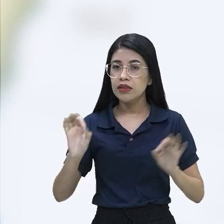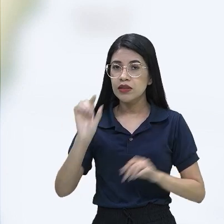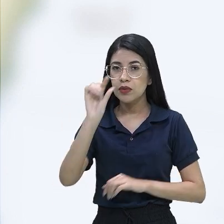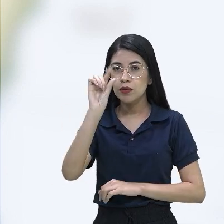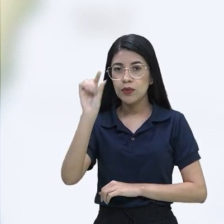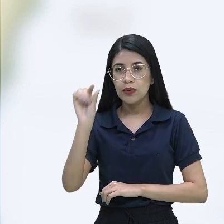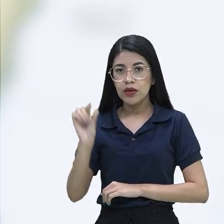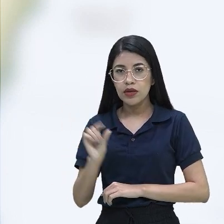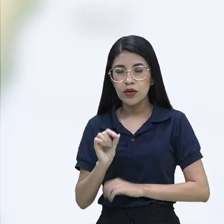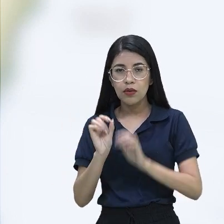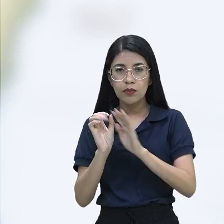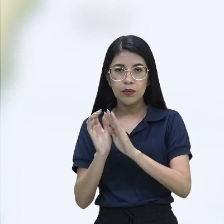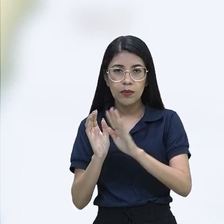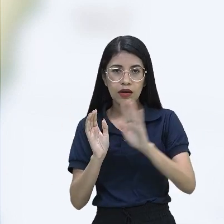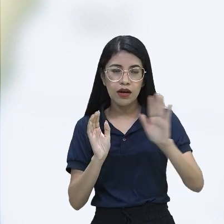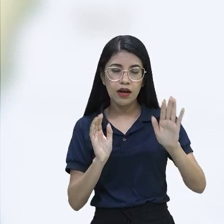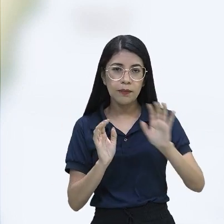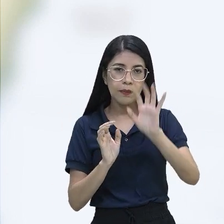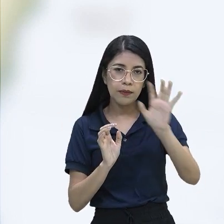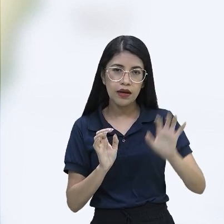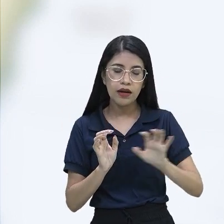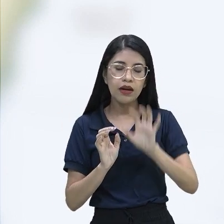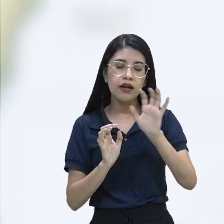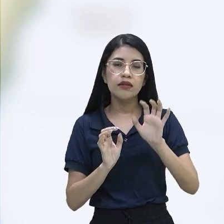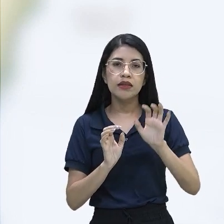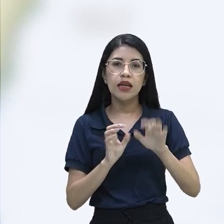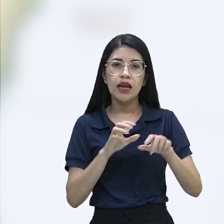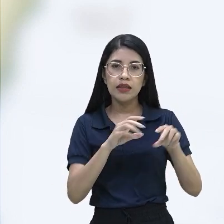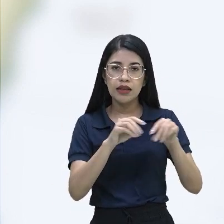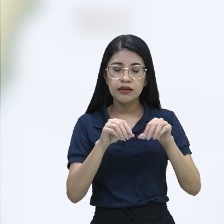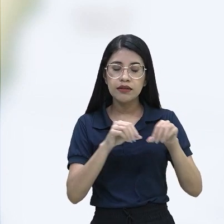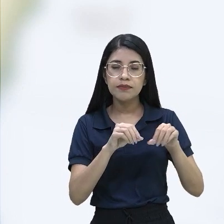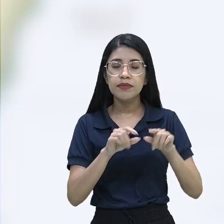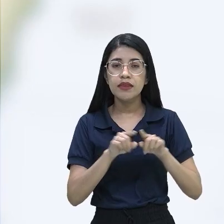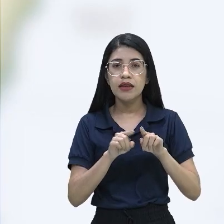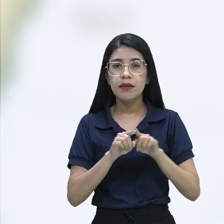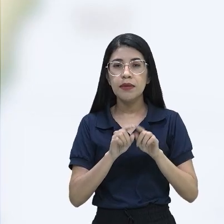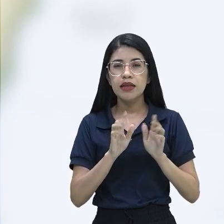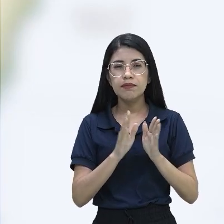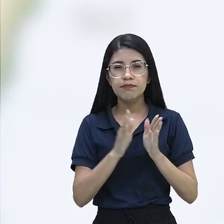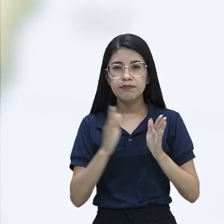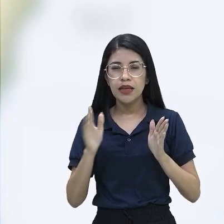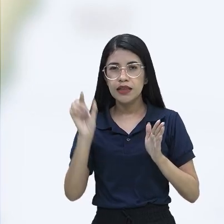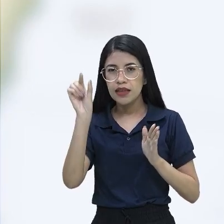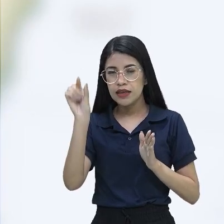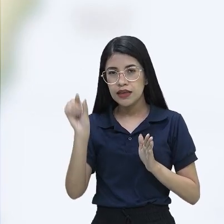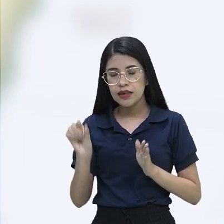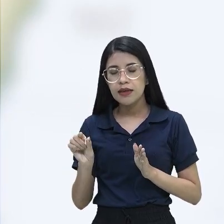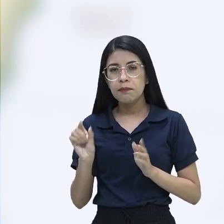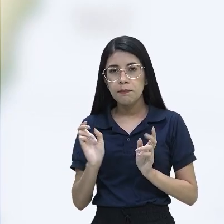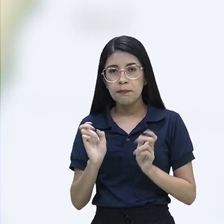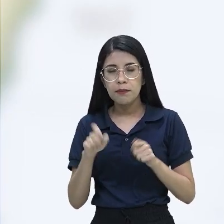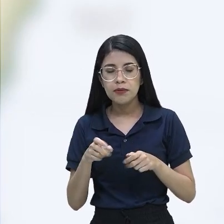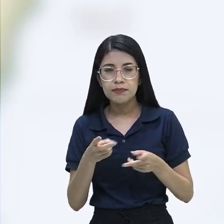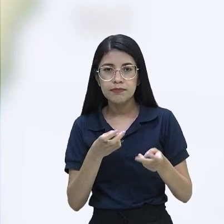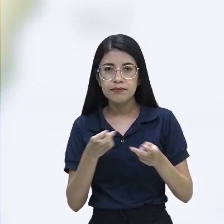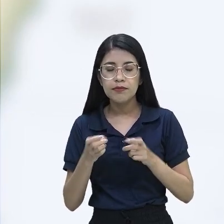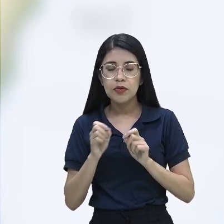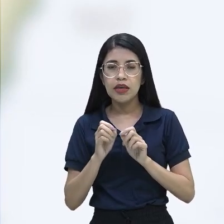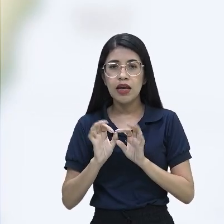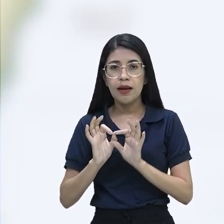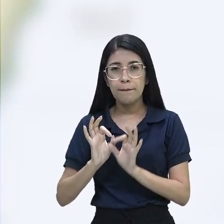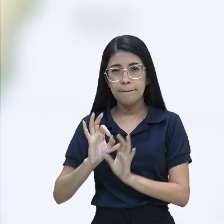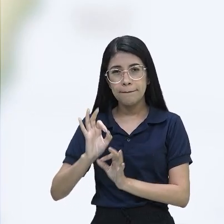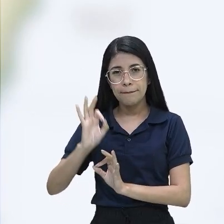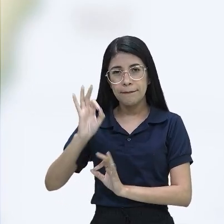o continente ou do continente para o litoral, vice-versa. Na lateral, gente, vocês podem observar o quê? A altitude,